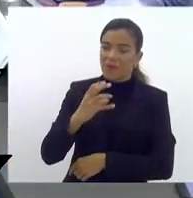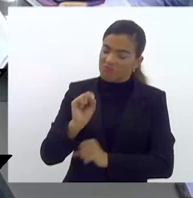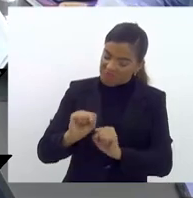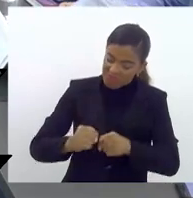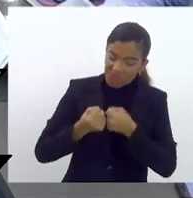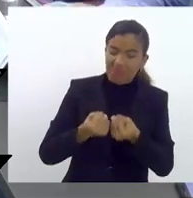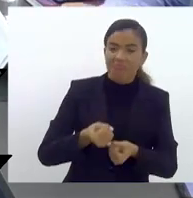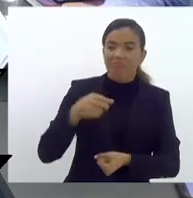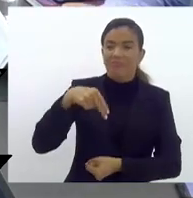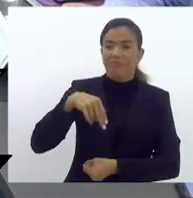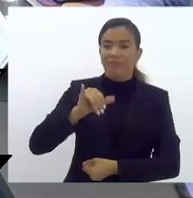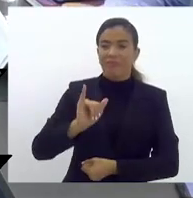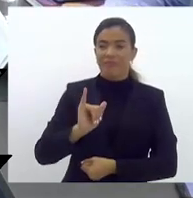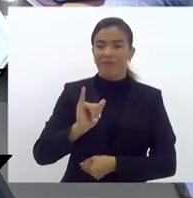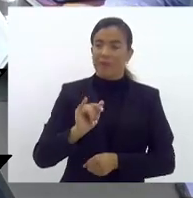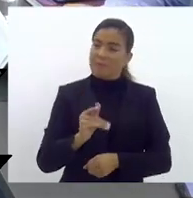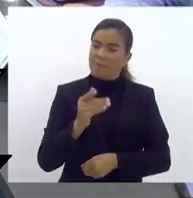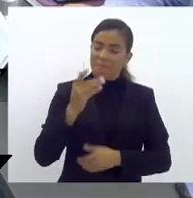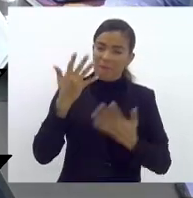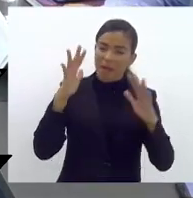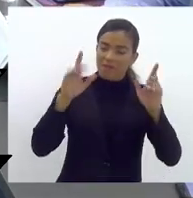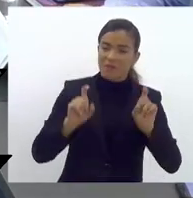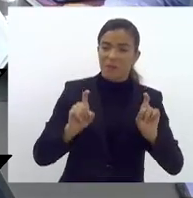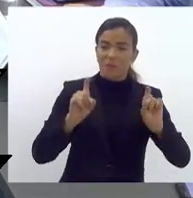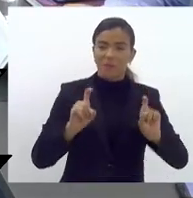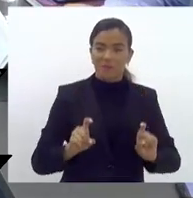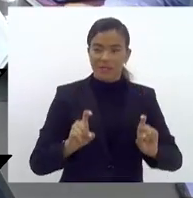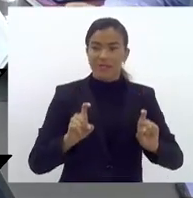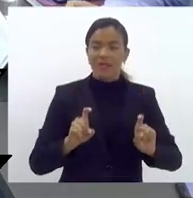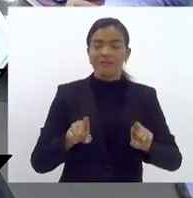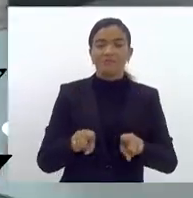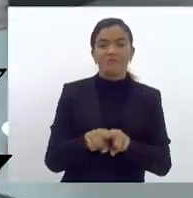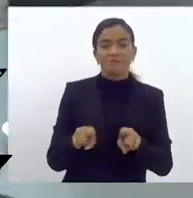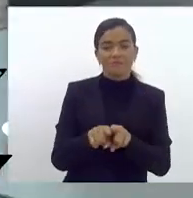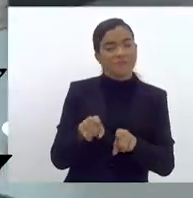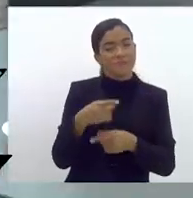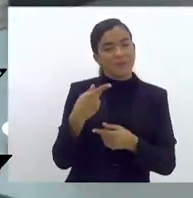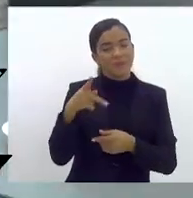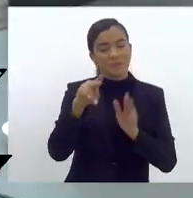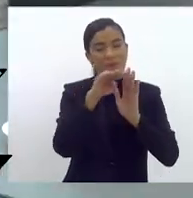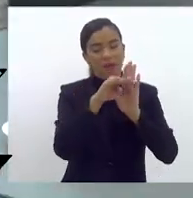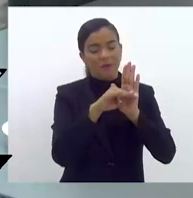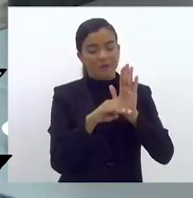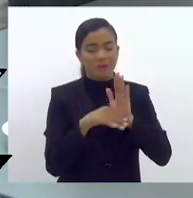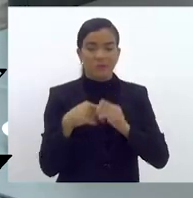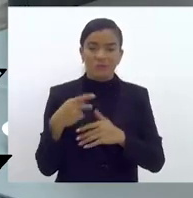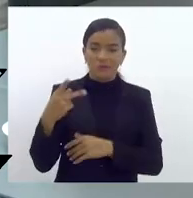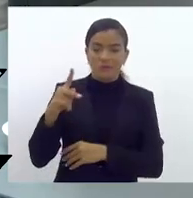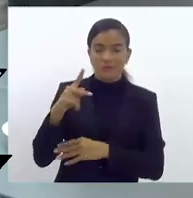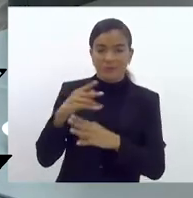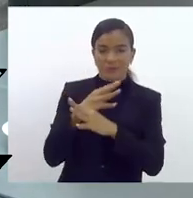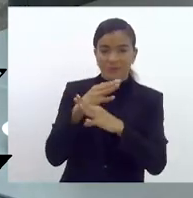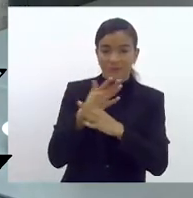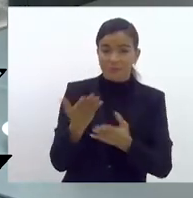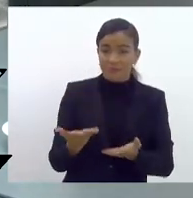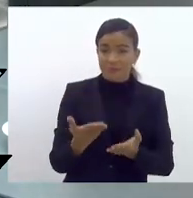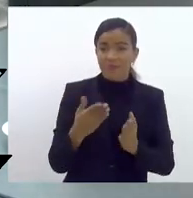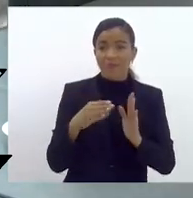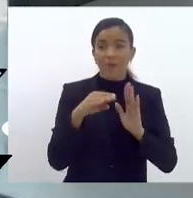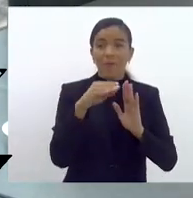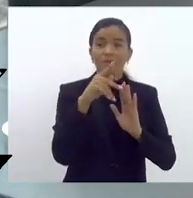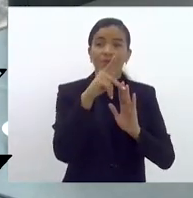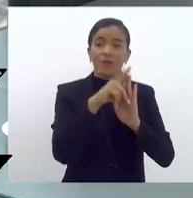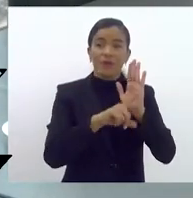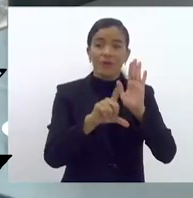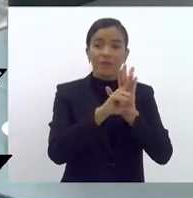parabéns pelo mandato pela atuação e pela fidelidade a pauta e a sua cidade passo aos projetos de